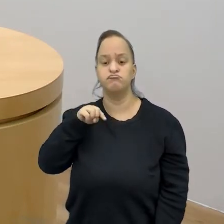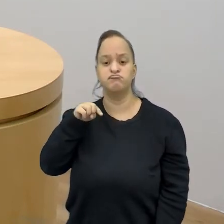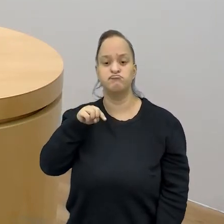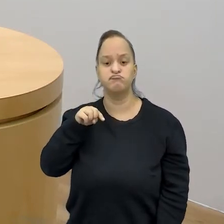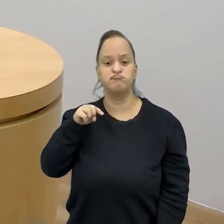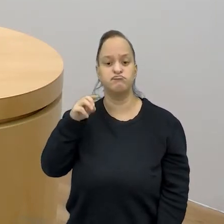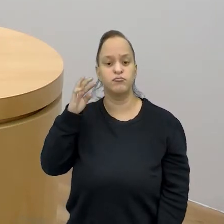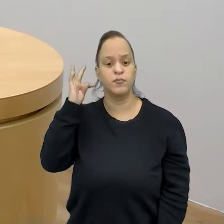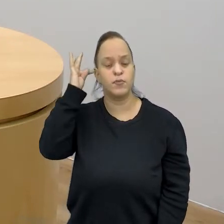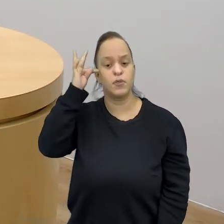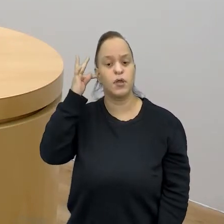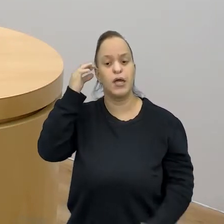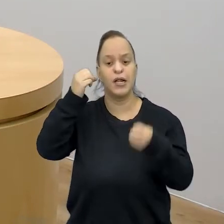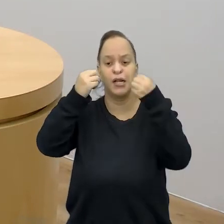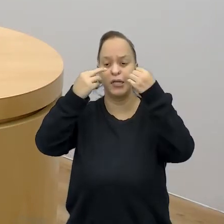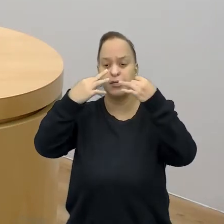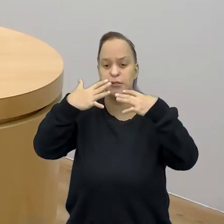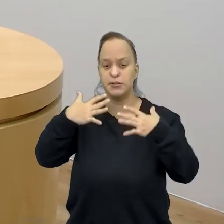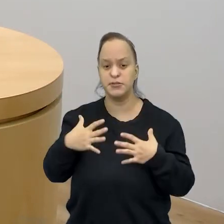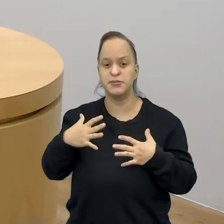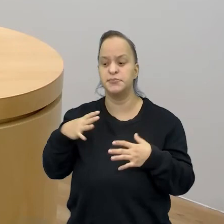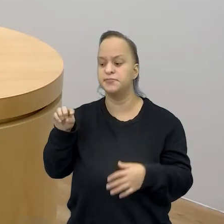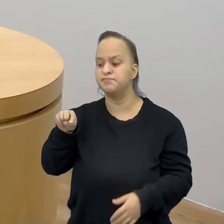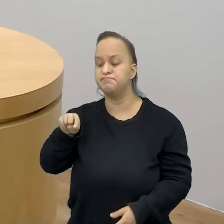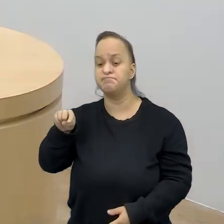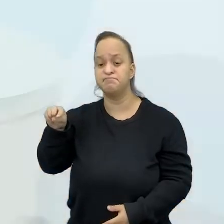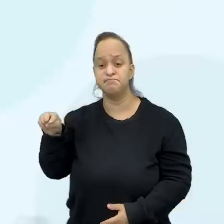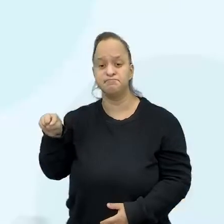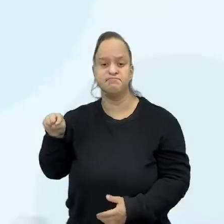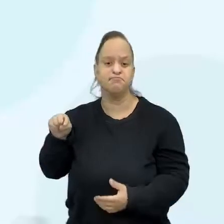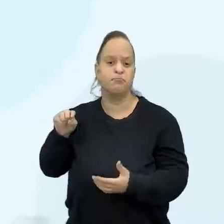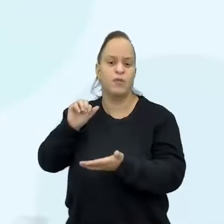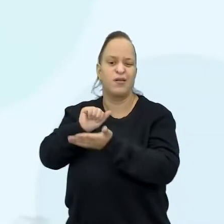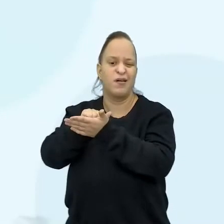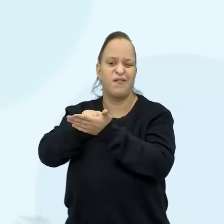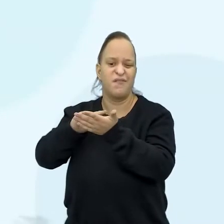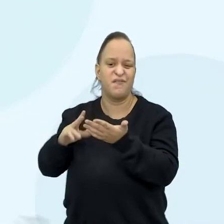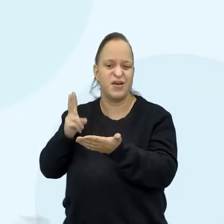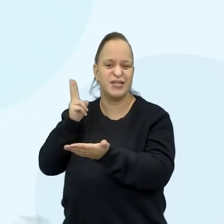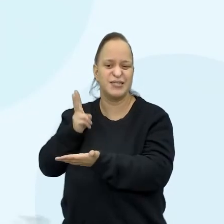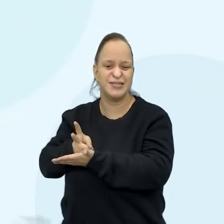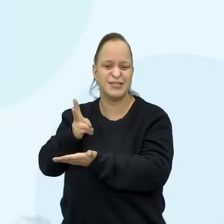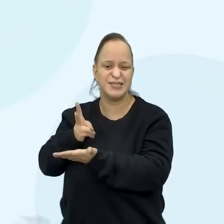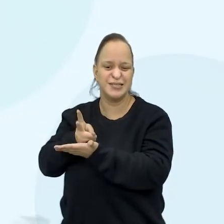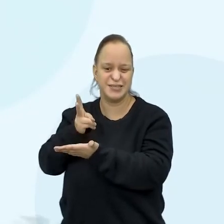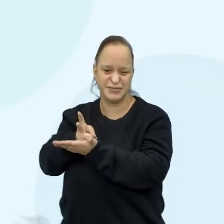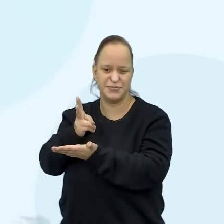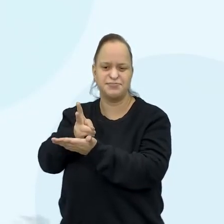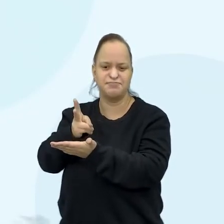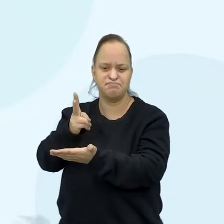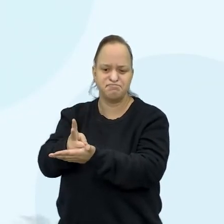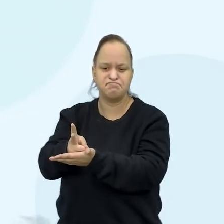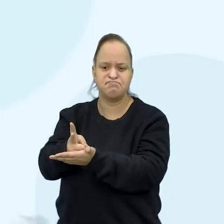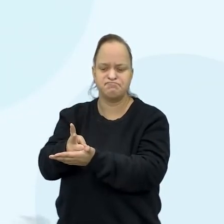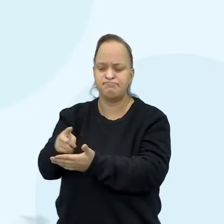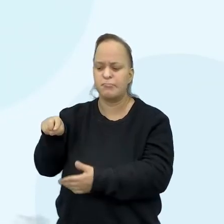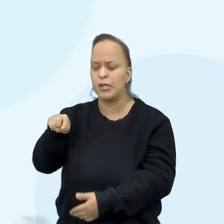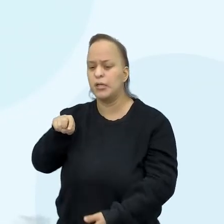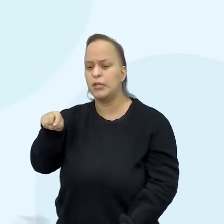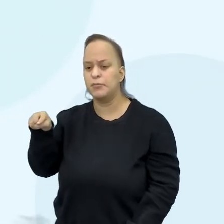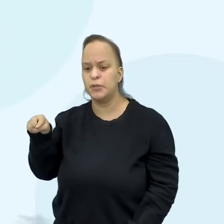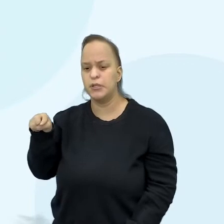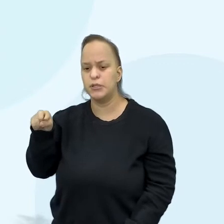também oferecem atividades regulares, o que tem a ver com um processo disciplinar,